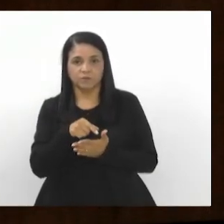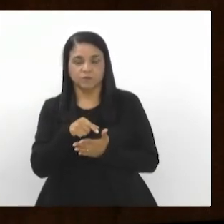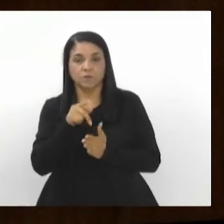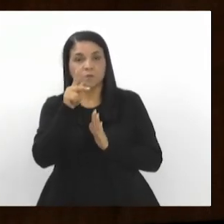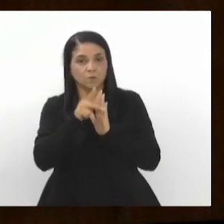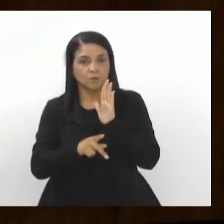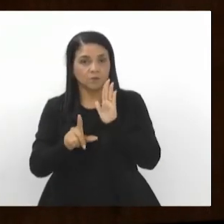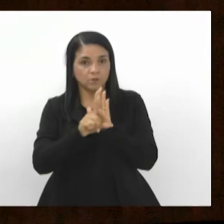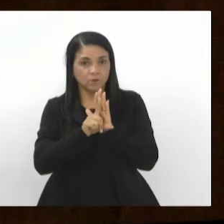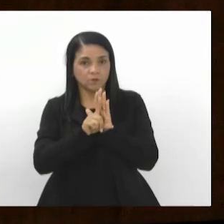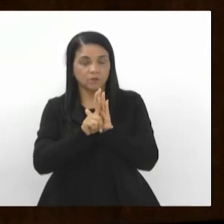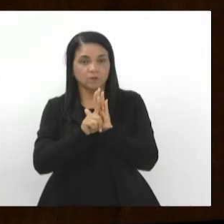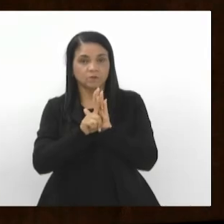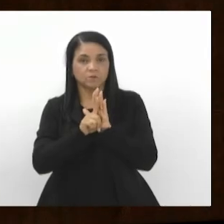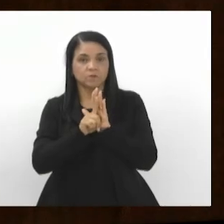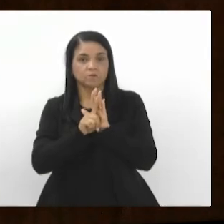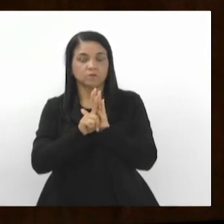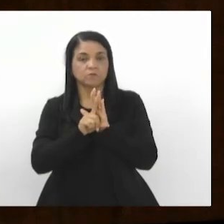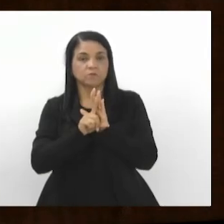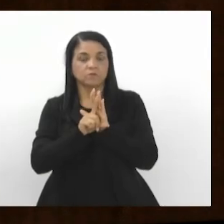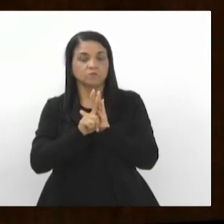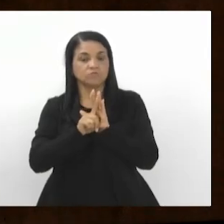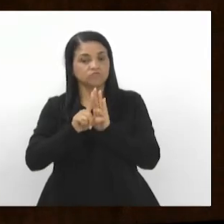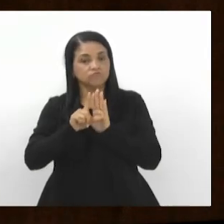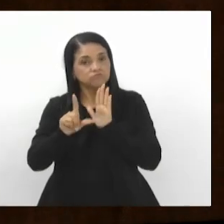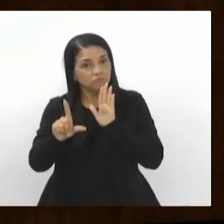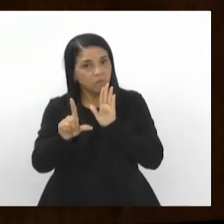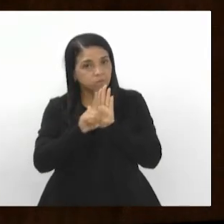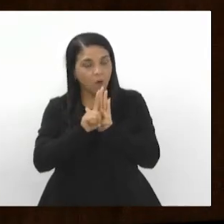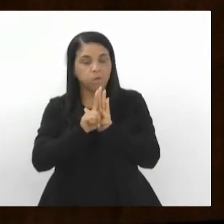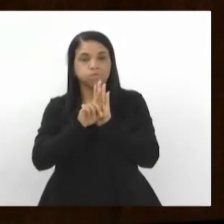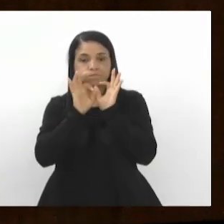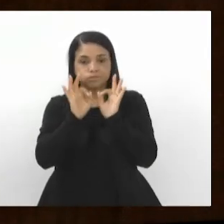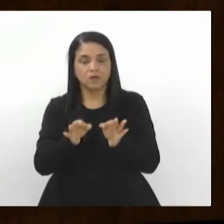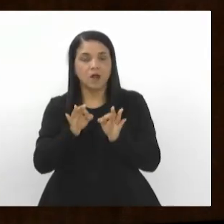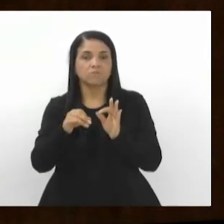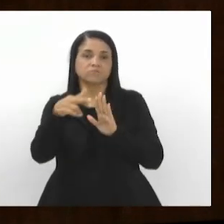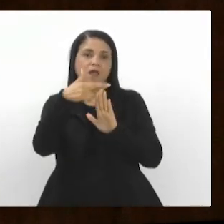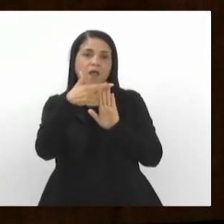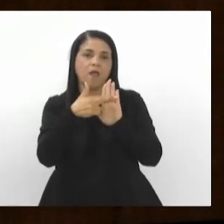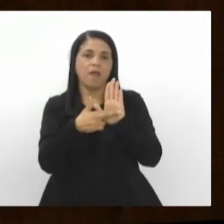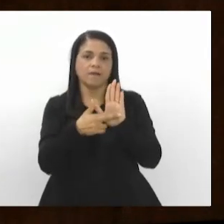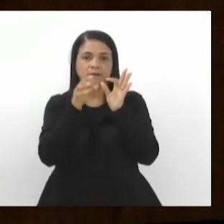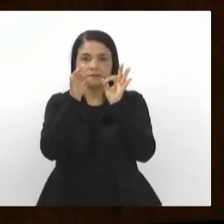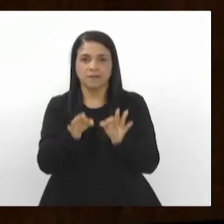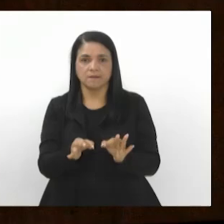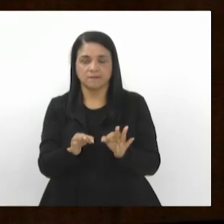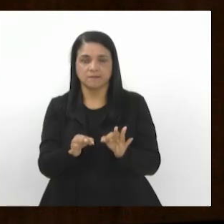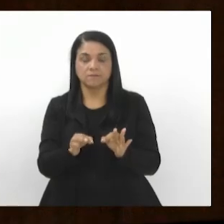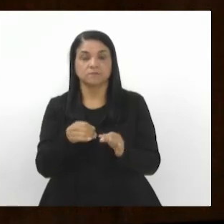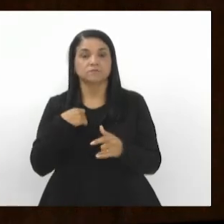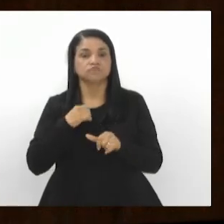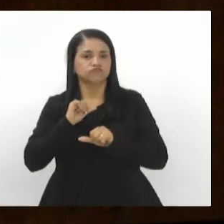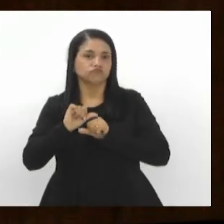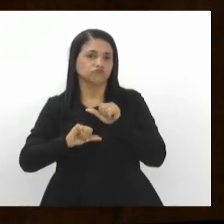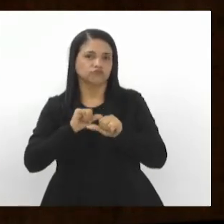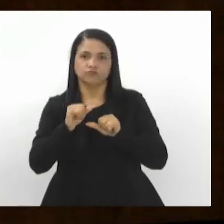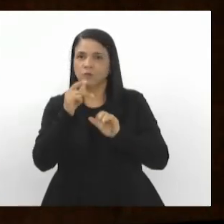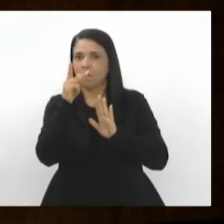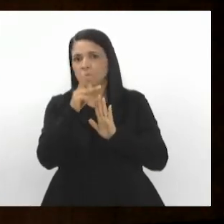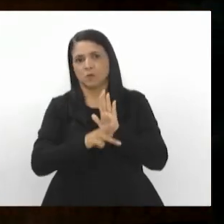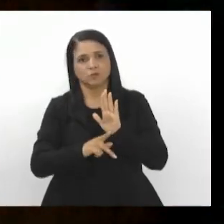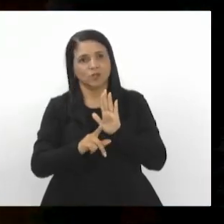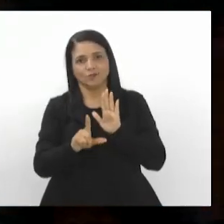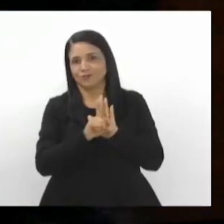projeto de lei que virou lei, definindo essas regras. E não se modifica um